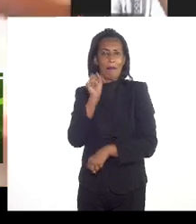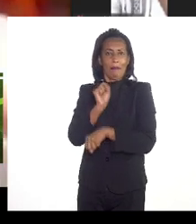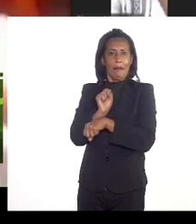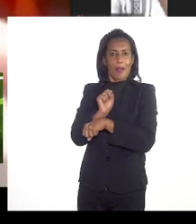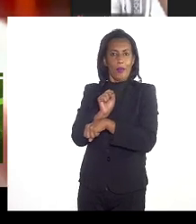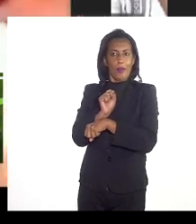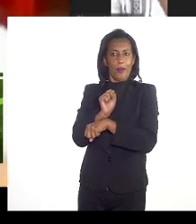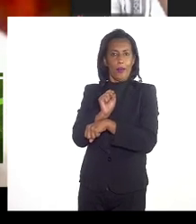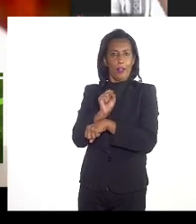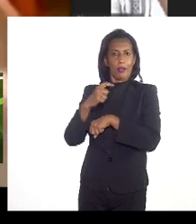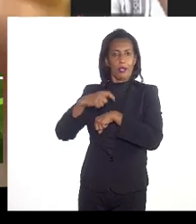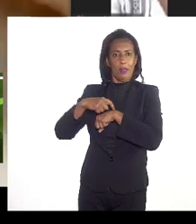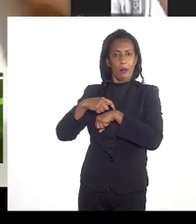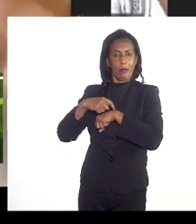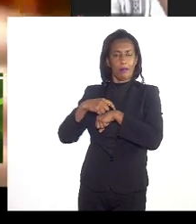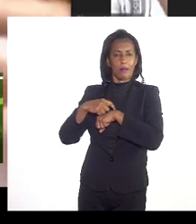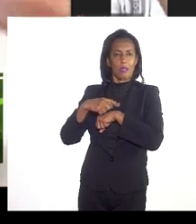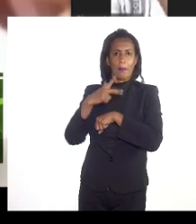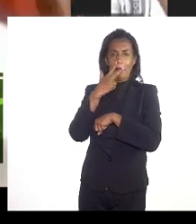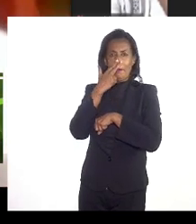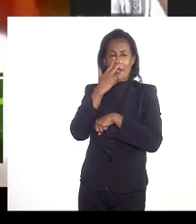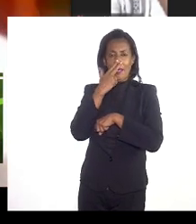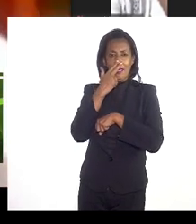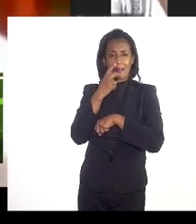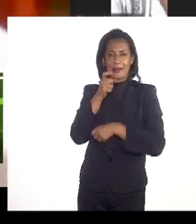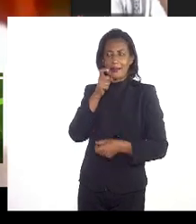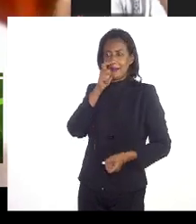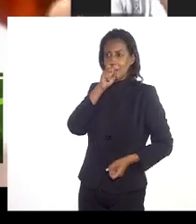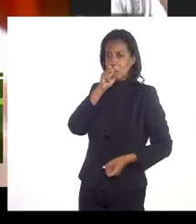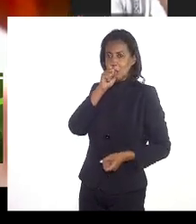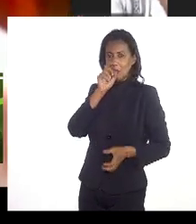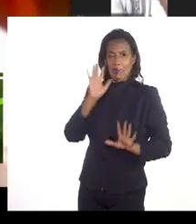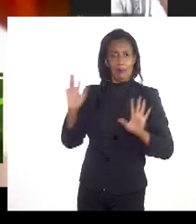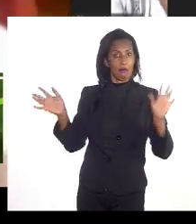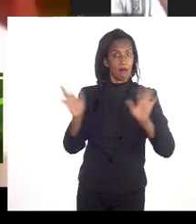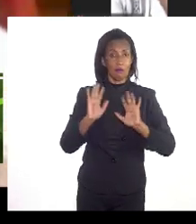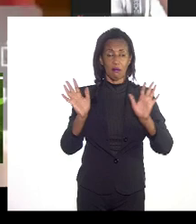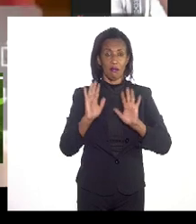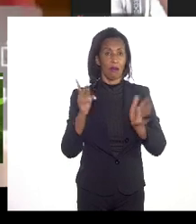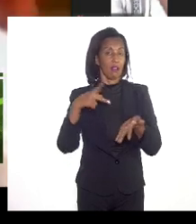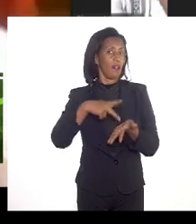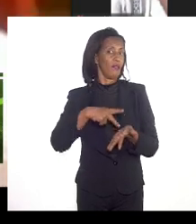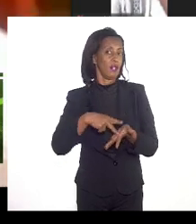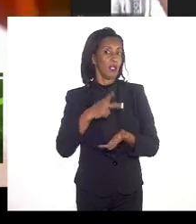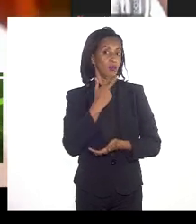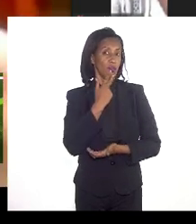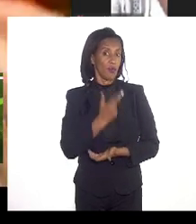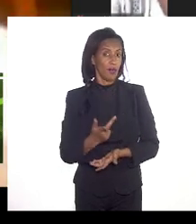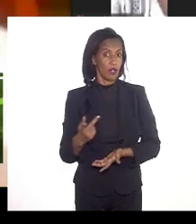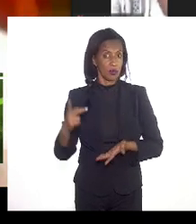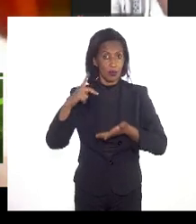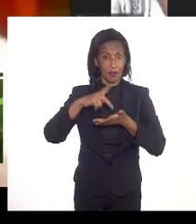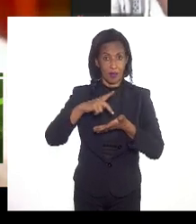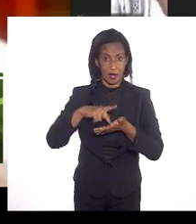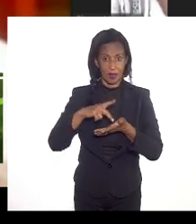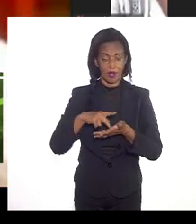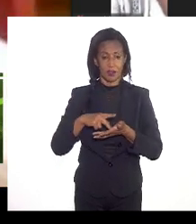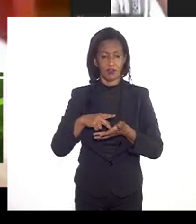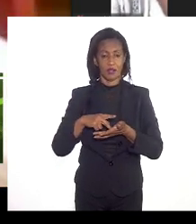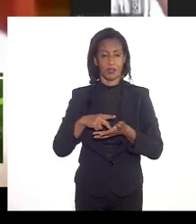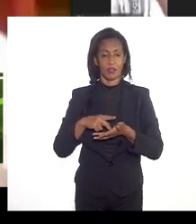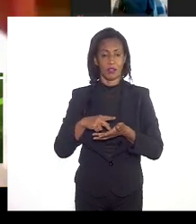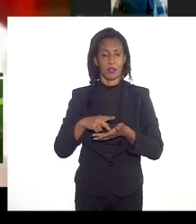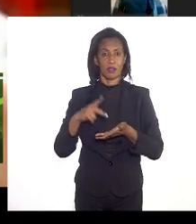algo congelado, né, algo em extinção para ser preservado. Quando, na verdade, nós estamos falando de uma realidade dinâmica,